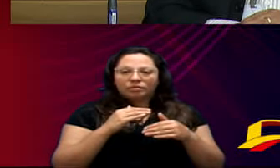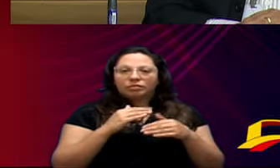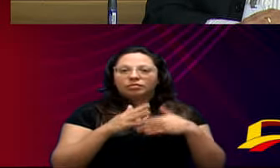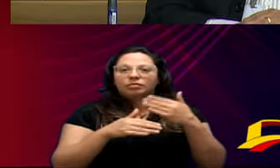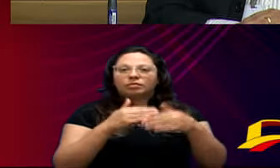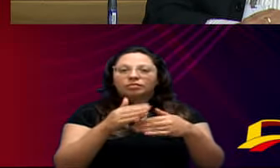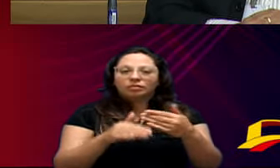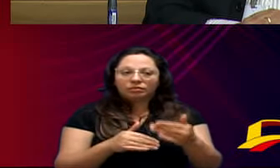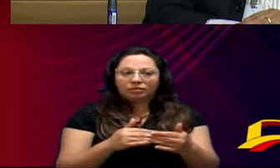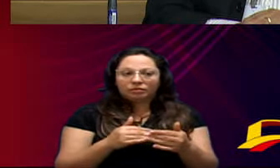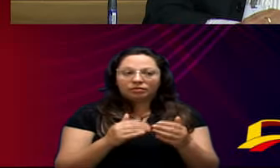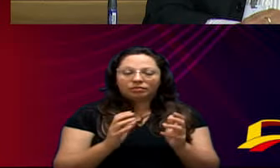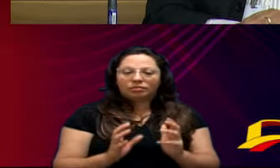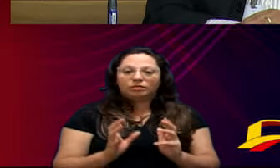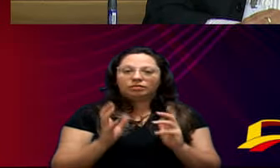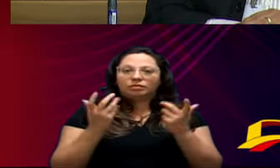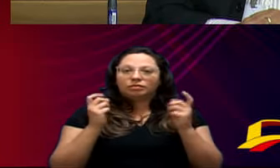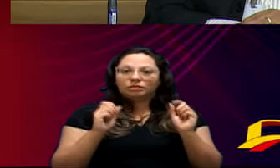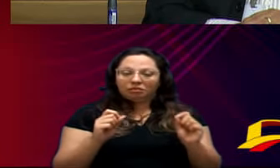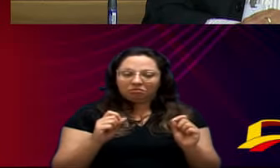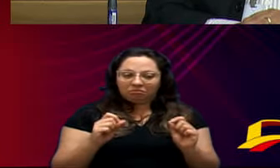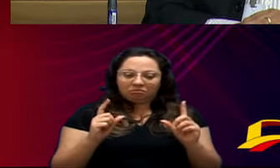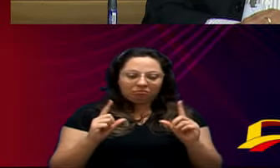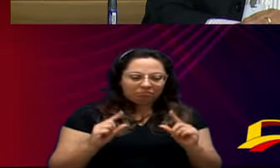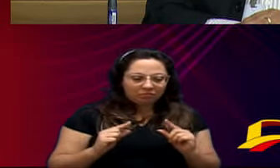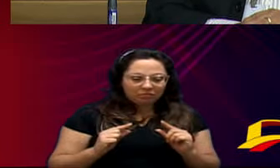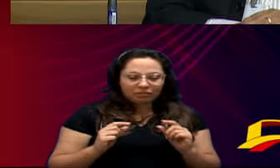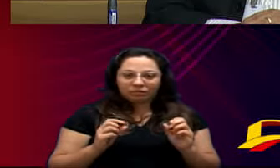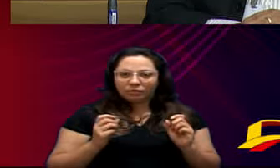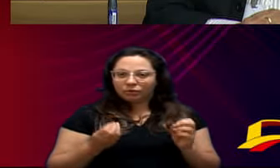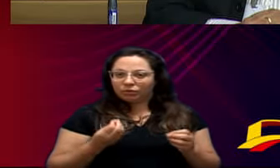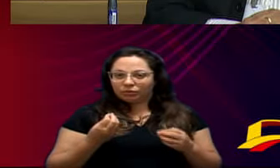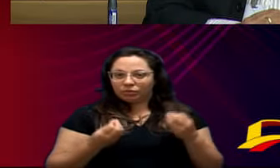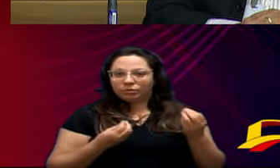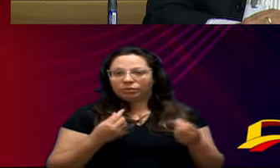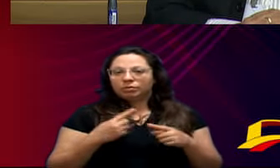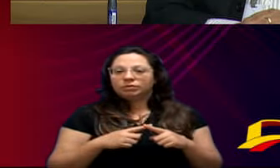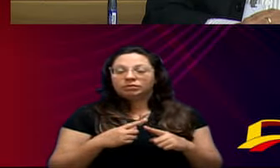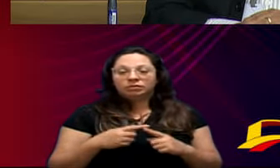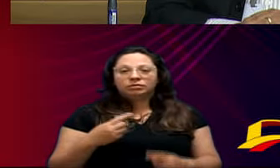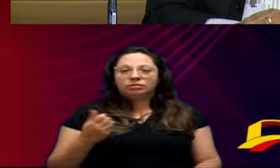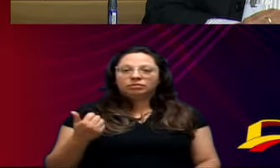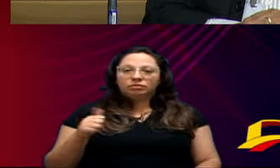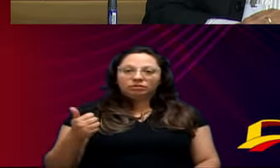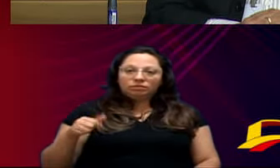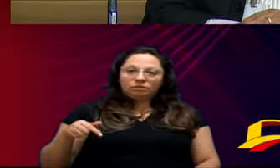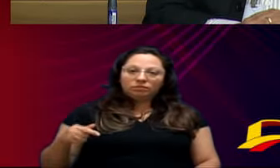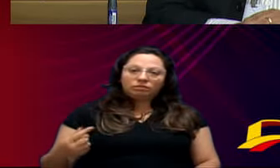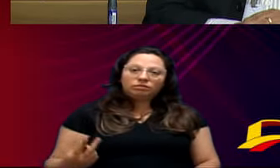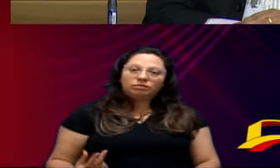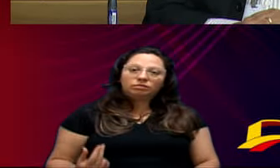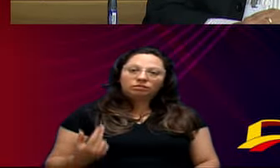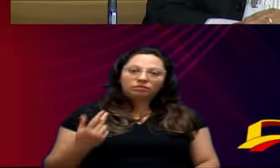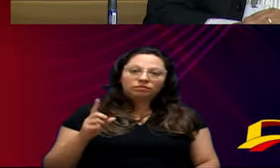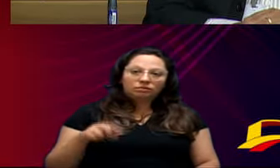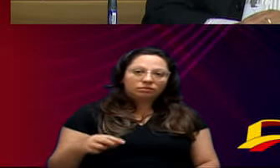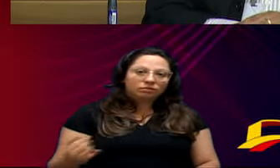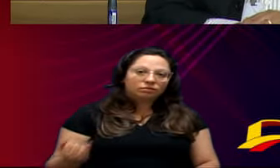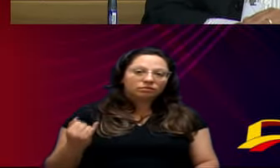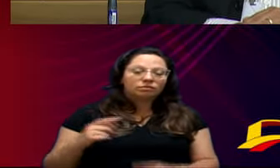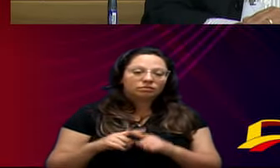médio e longo prazo para que isso se reduza porque 11.000 castração é importante mas isso a gente sabe para um